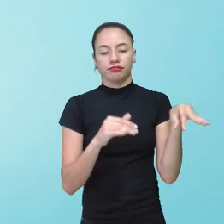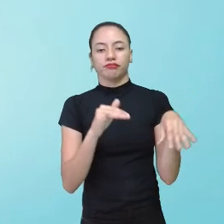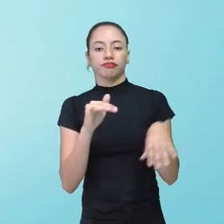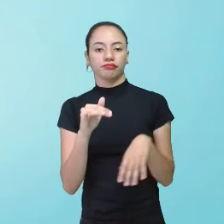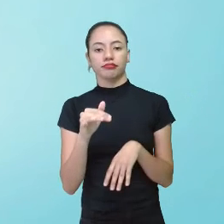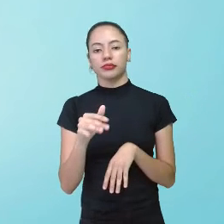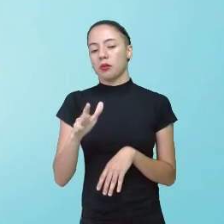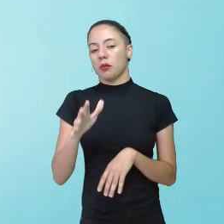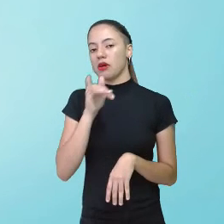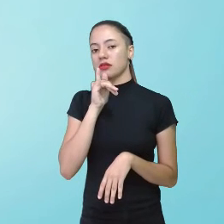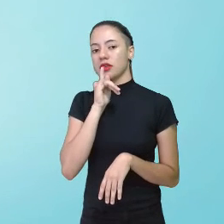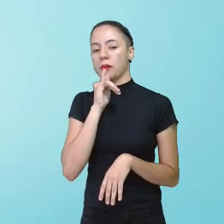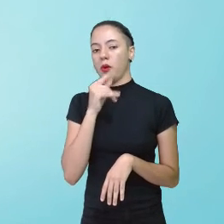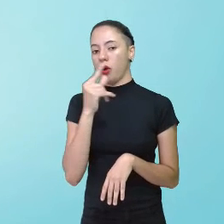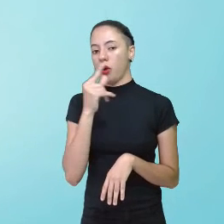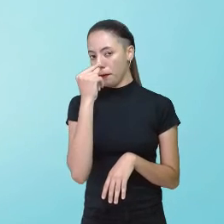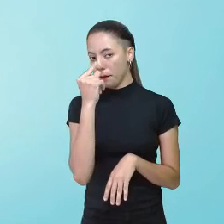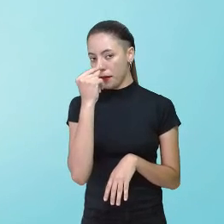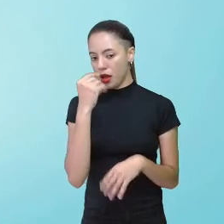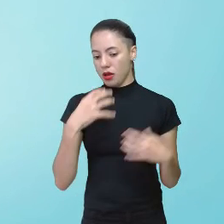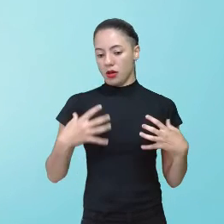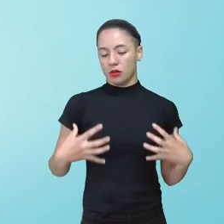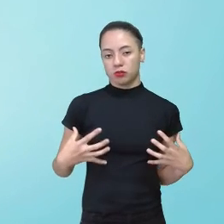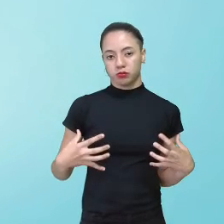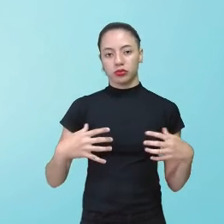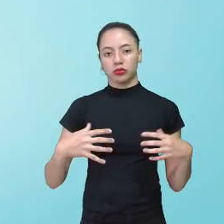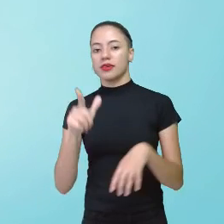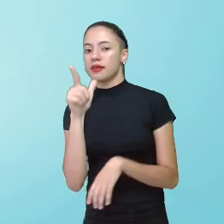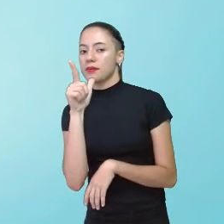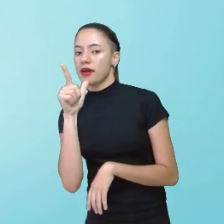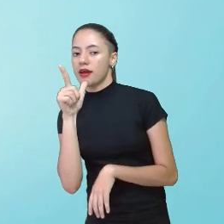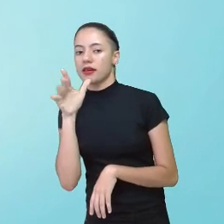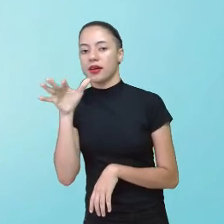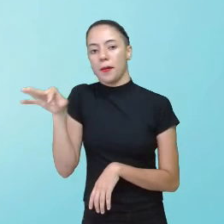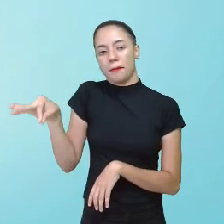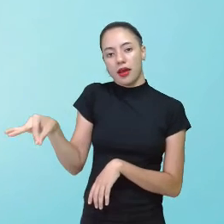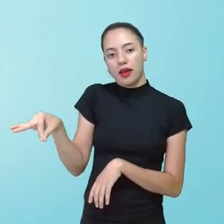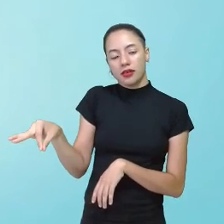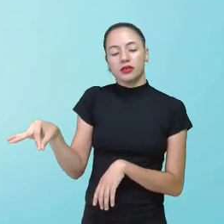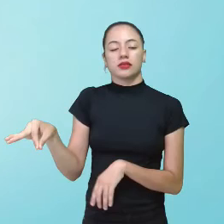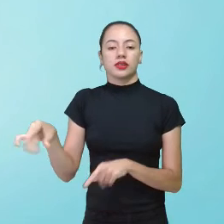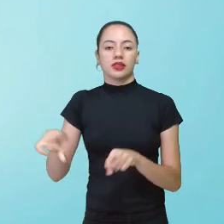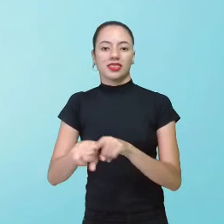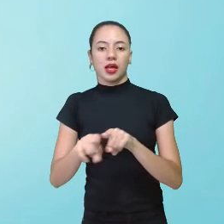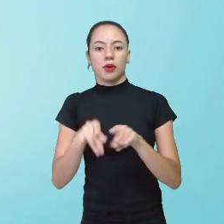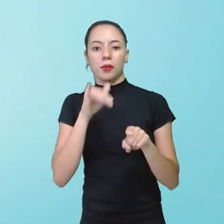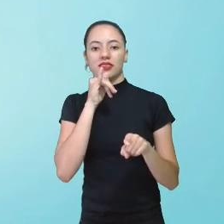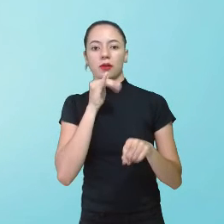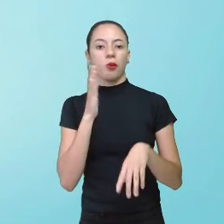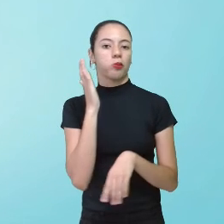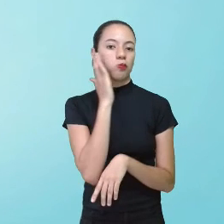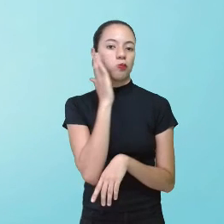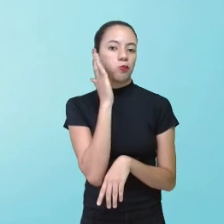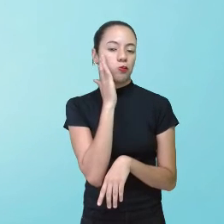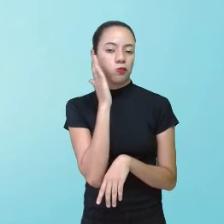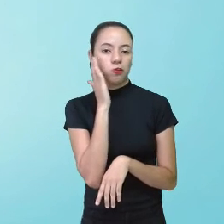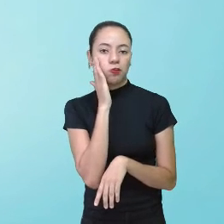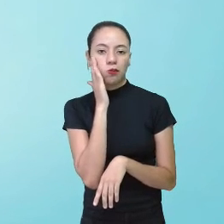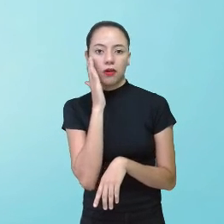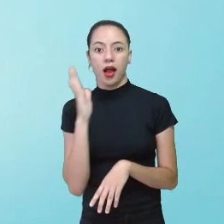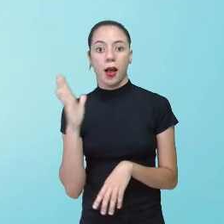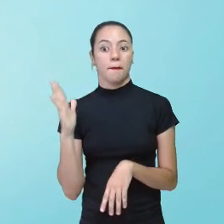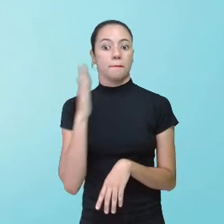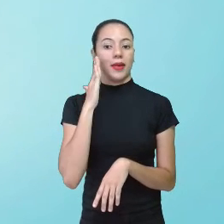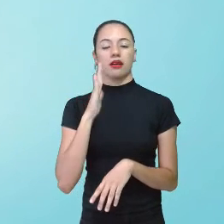seios, na vagina, no pênis, pegar também na parte de trás, né? Pegar na sua